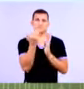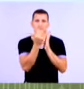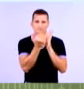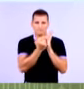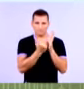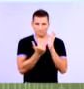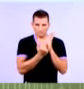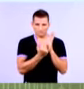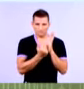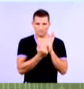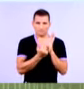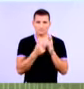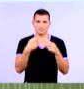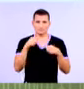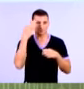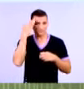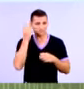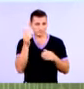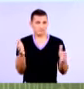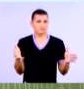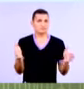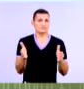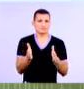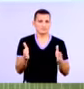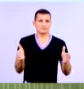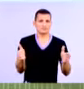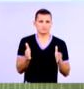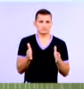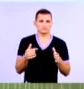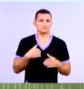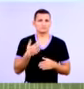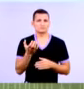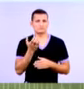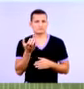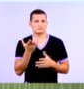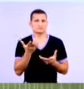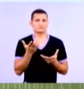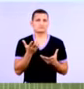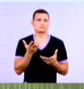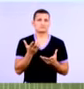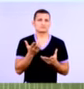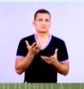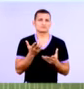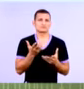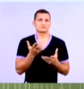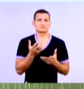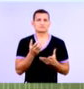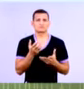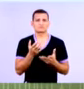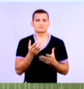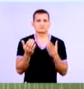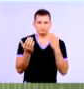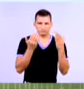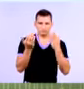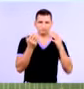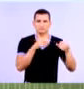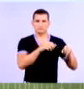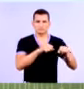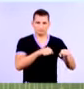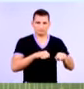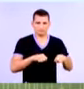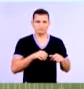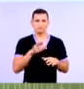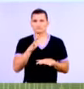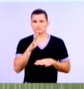eu estabeleço o tamanho. Eu estabeleço lá, olha, eu quero um arranjo, eu quero um armário, né, fazendo analogia com o armário, com